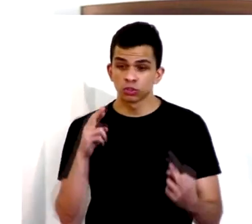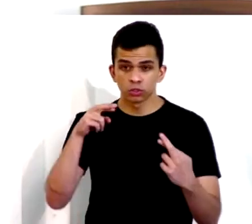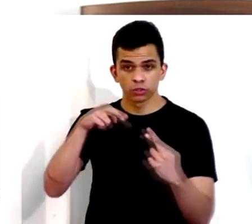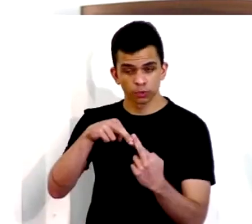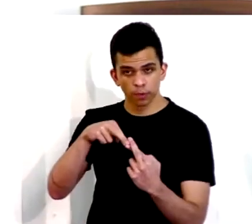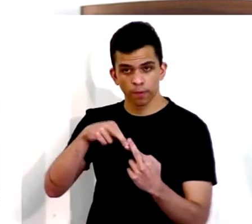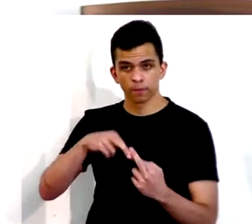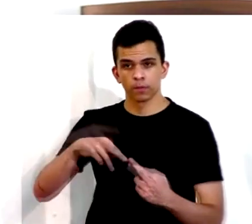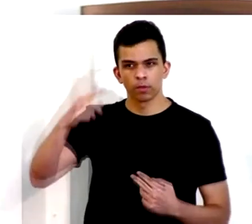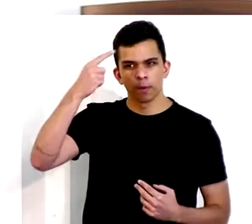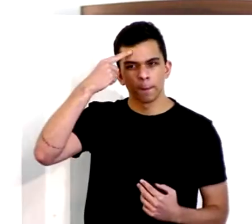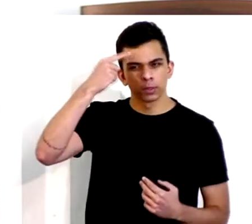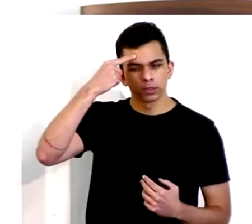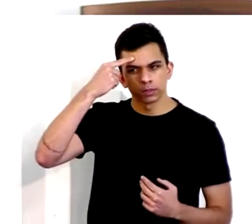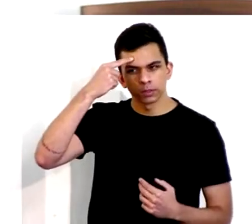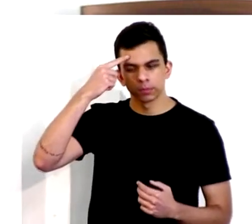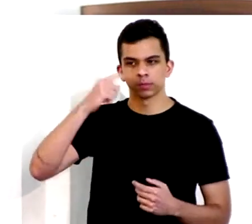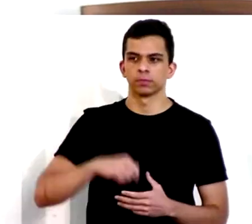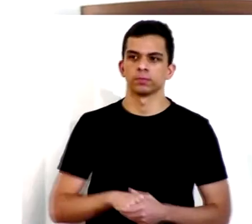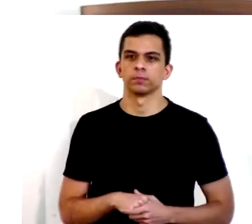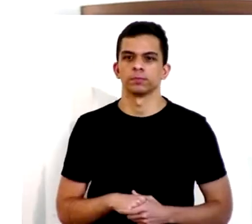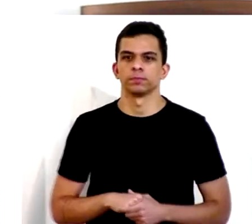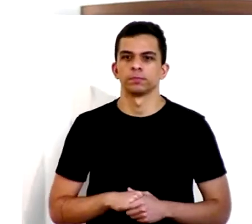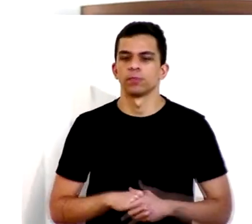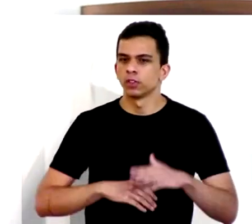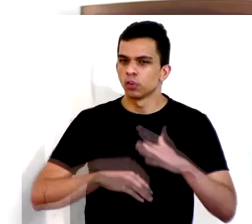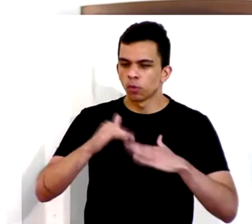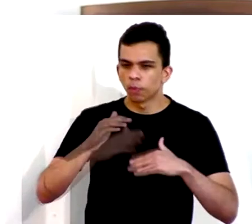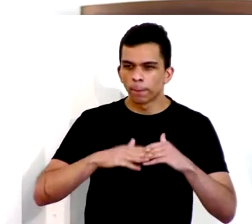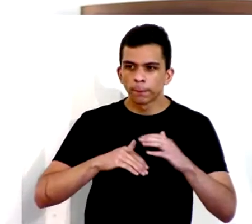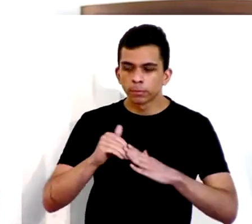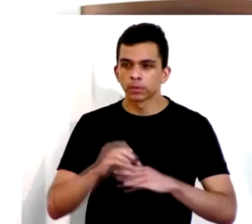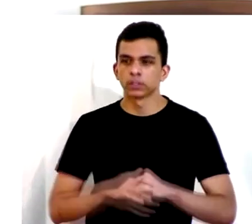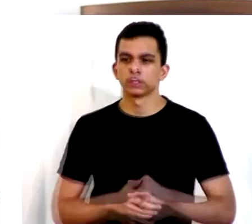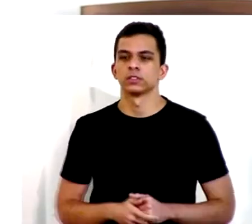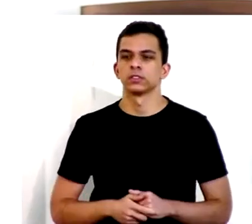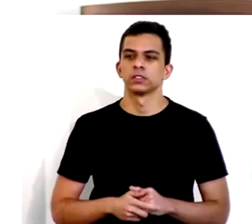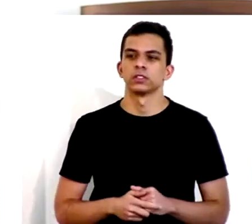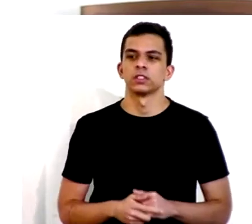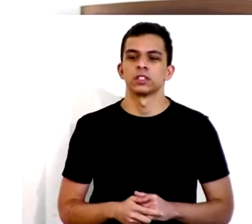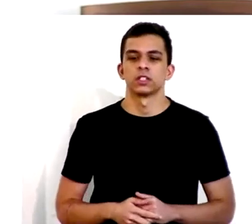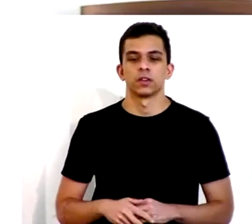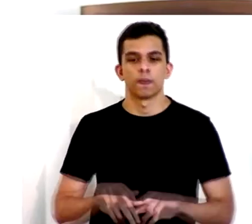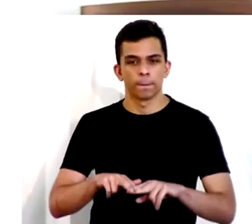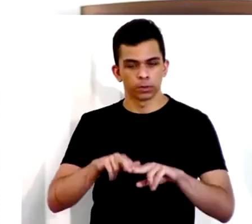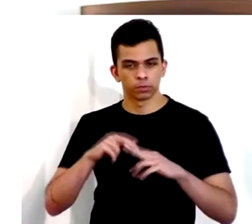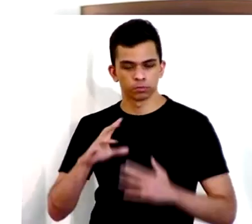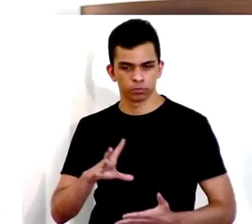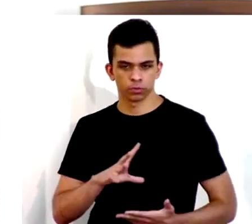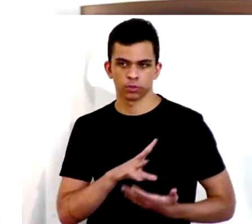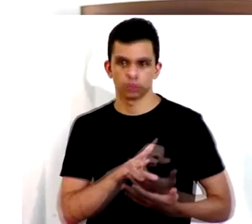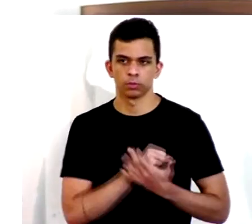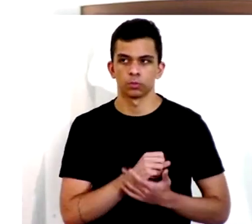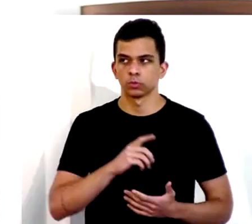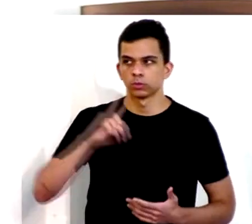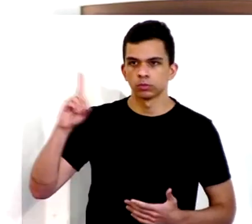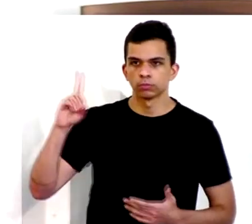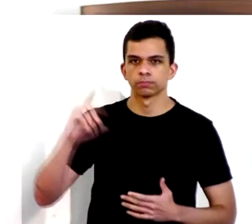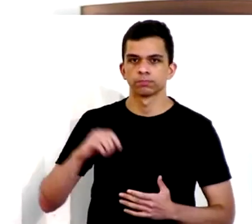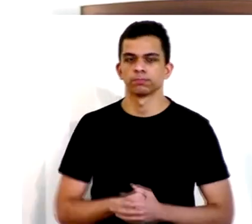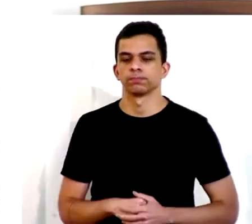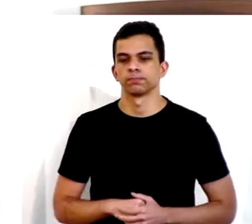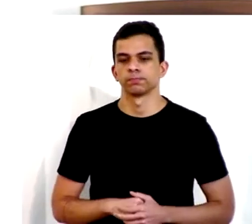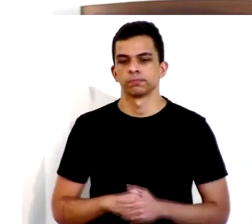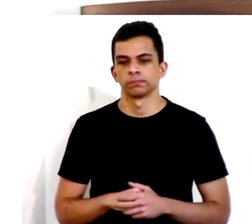deve corresponder a atos de obediência, através do amor que nos habilita a andarmos